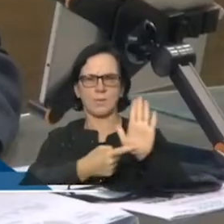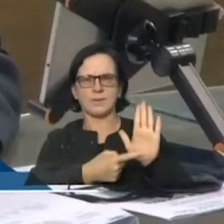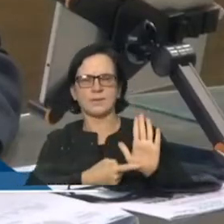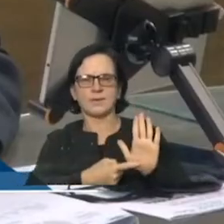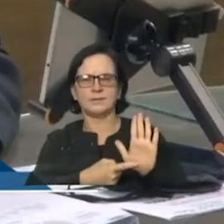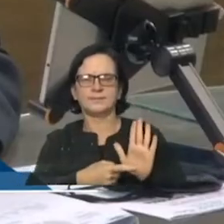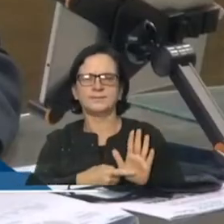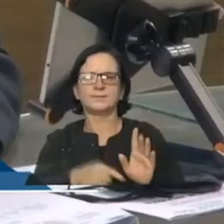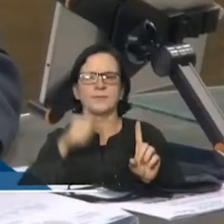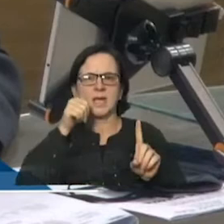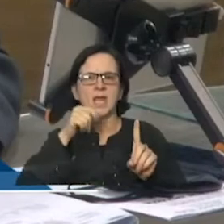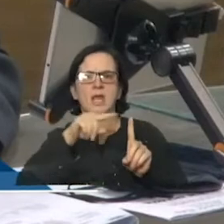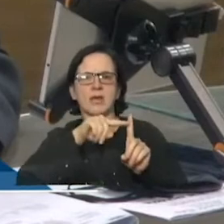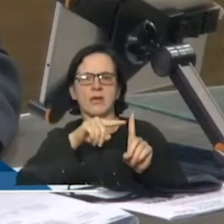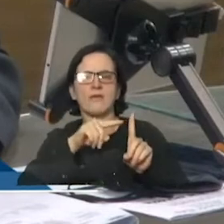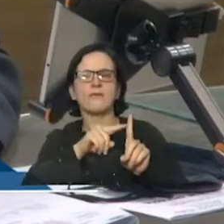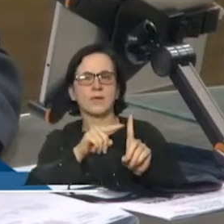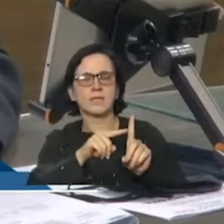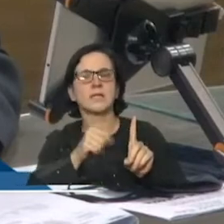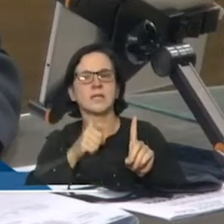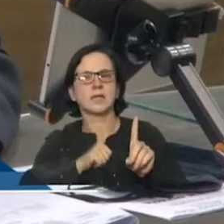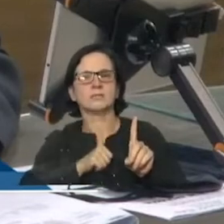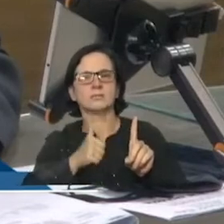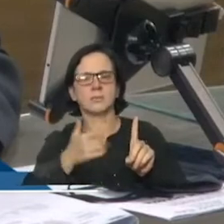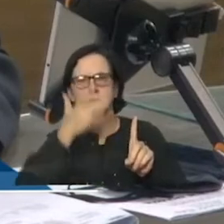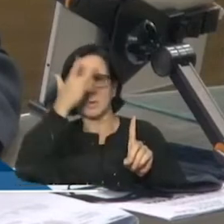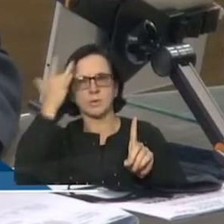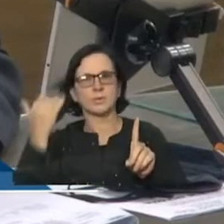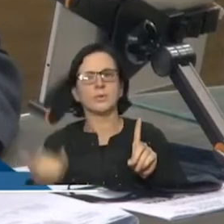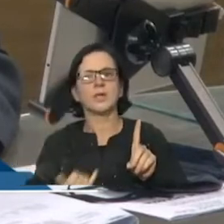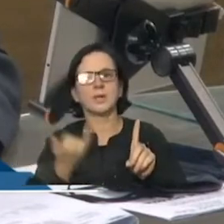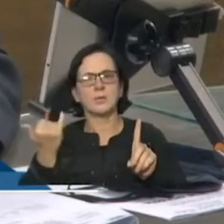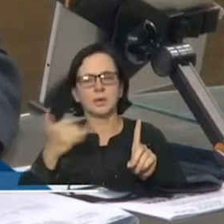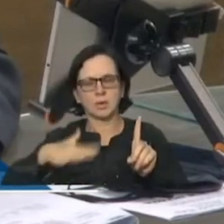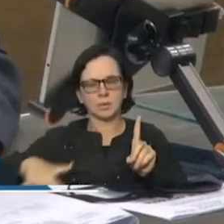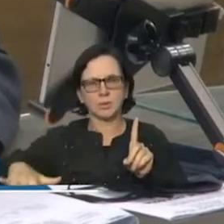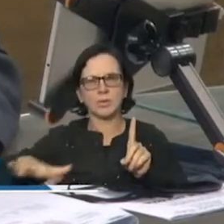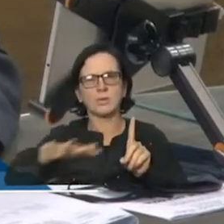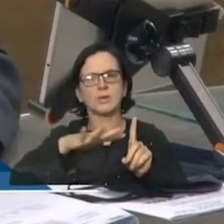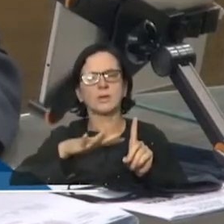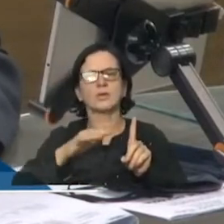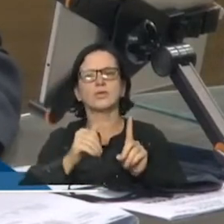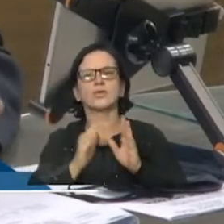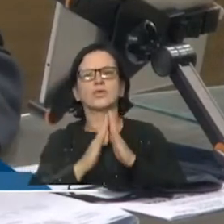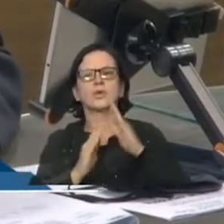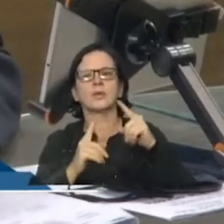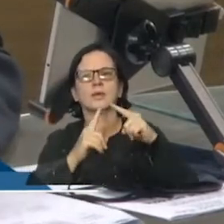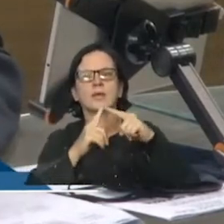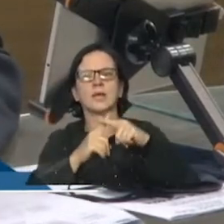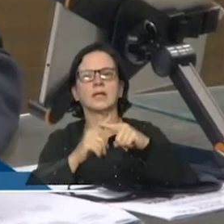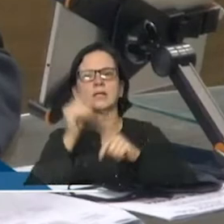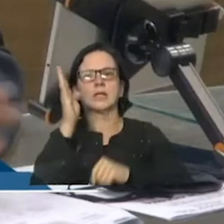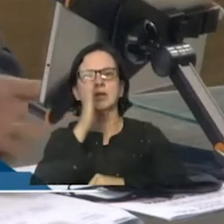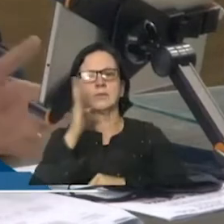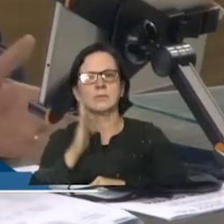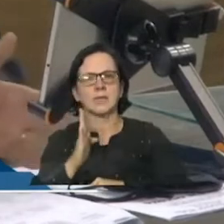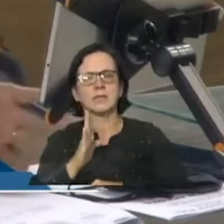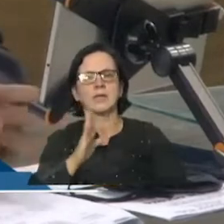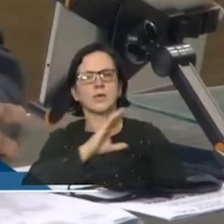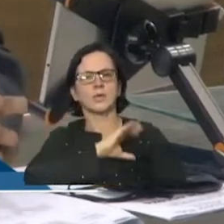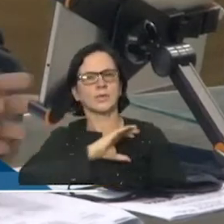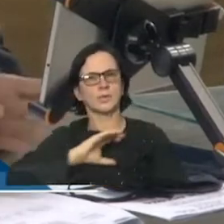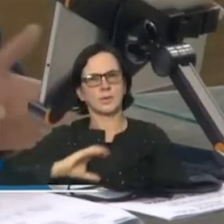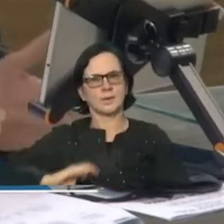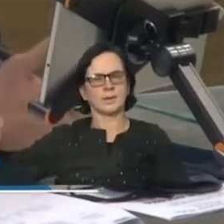que denomina Maria Vital Pereira e Mariângela de Souza Santos Cardoso, o logradouro público que